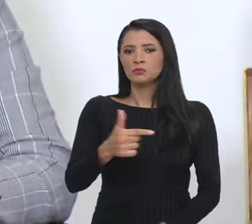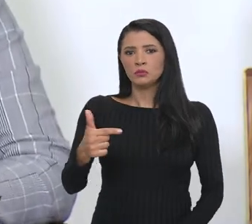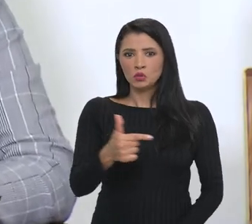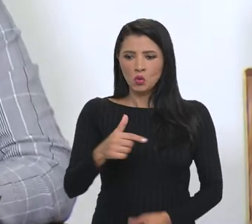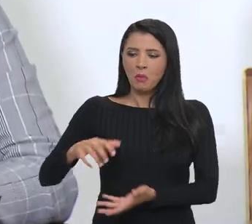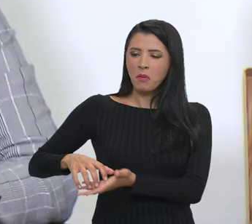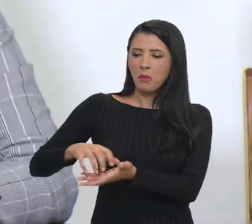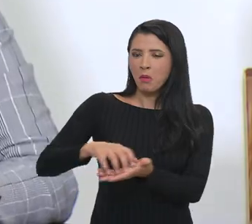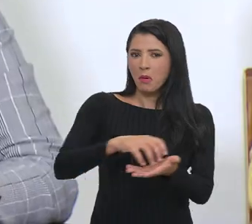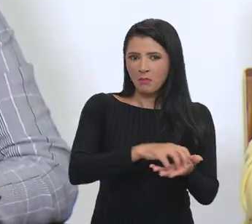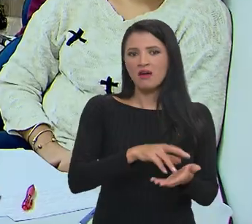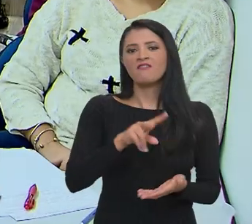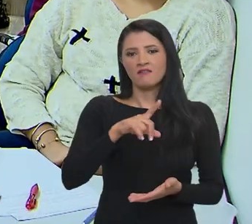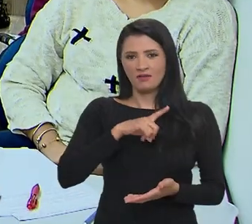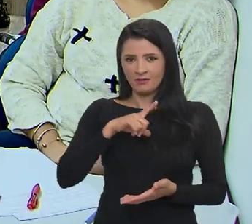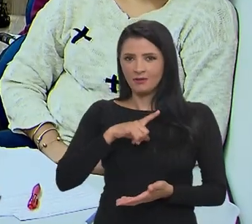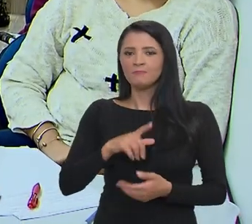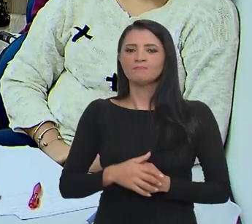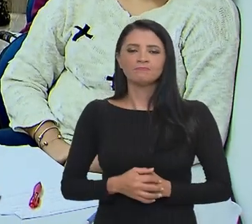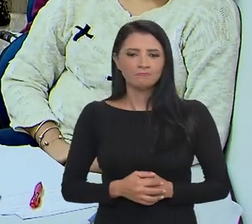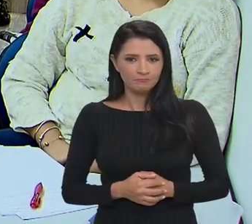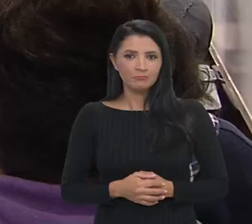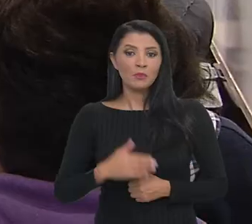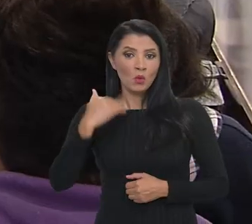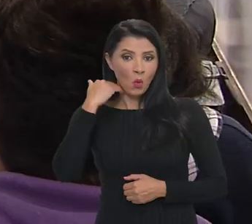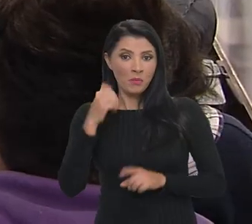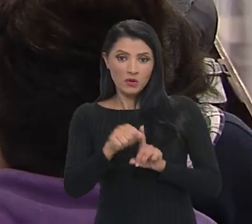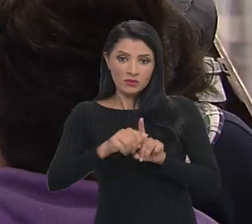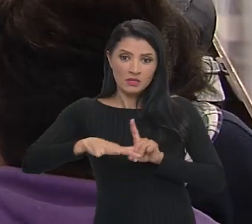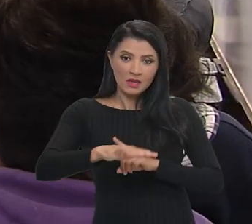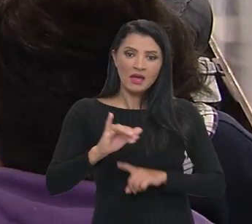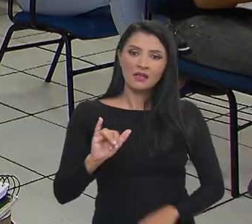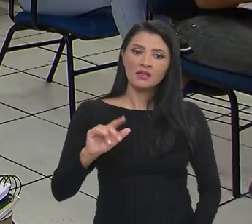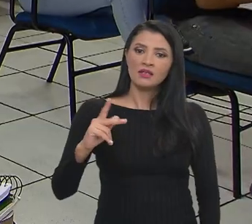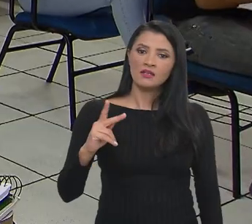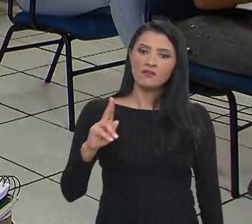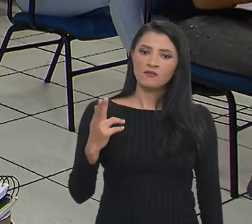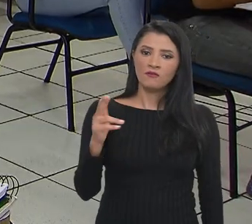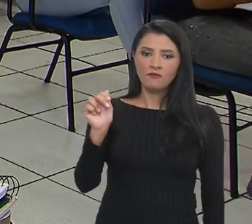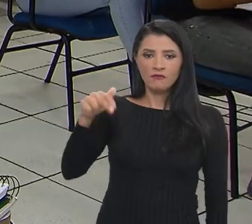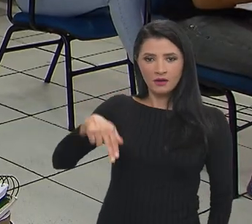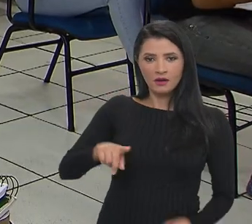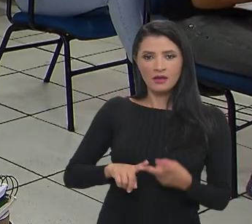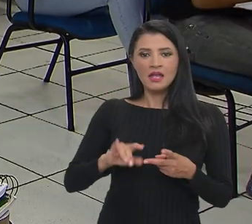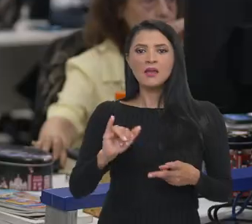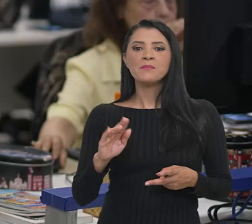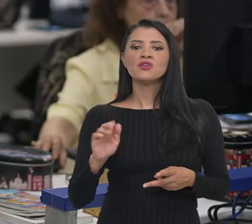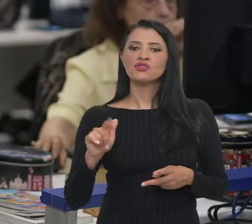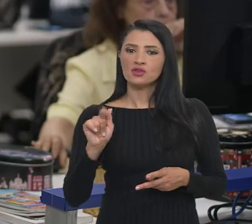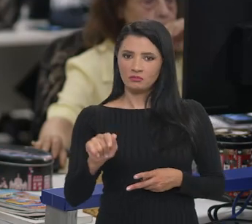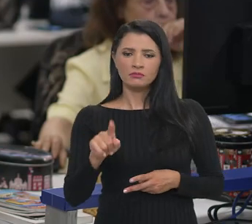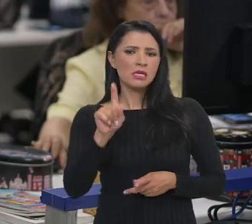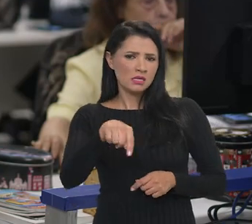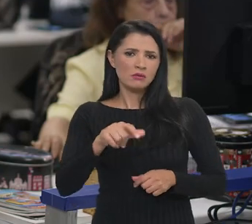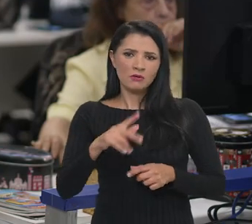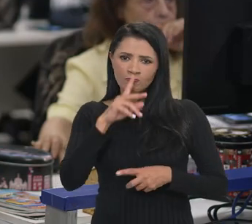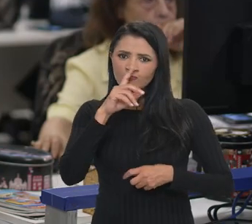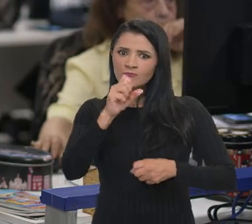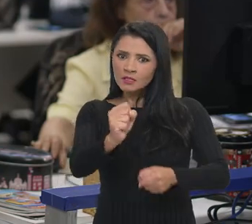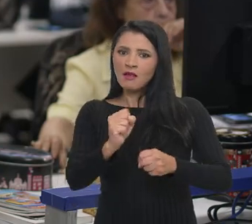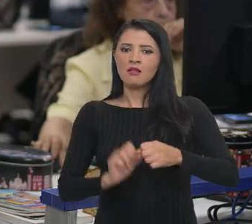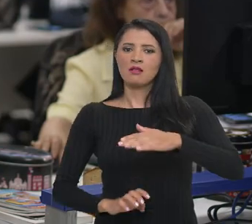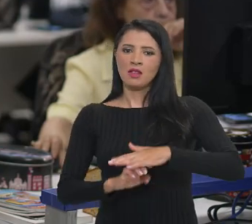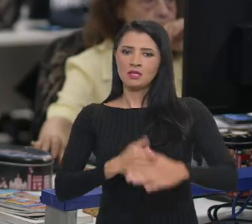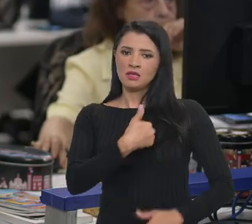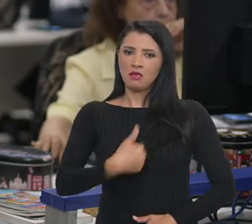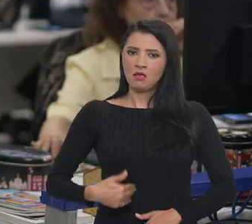Ao todo, 22 órgãos serão contemplados, entre eles o Banco Central, o IFAM e o IBGE. Essa medida é para fortalecer o